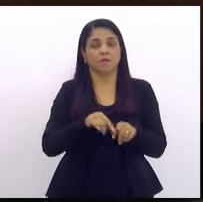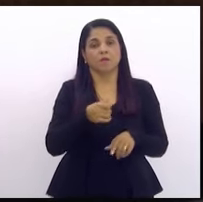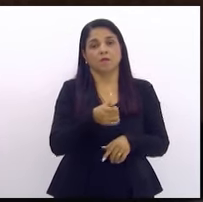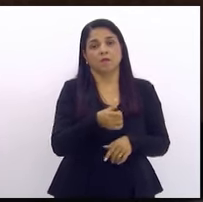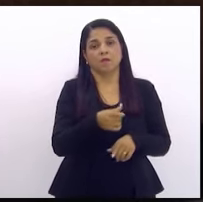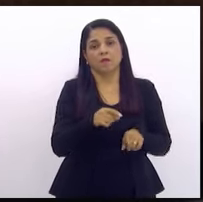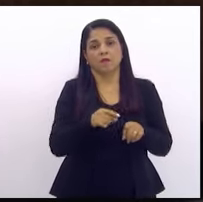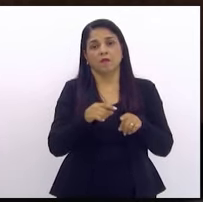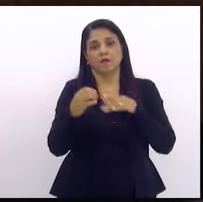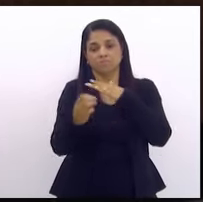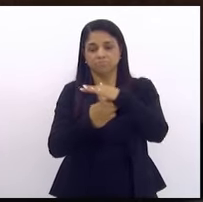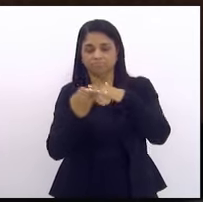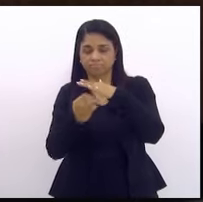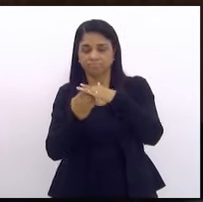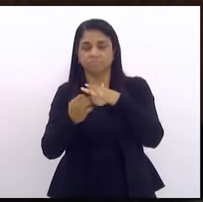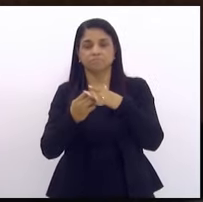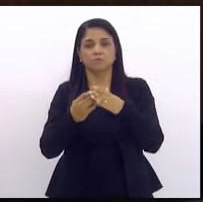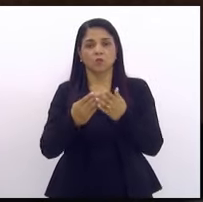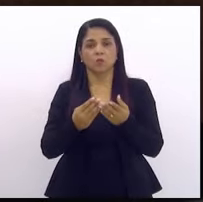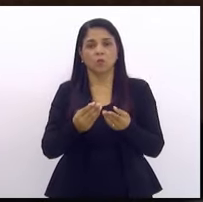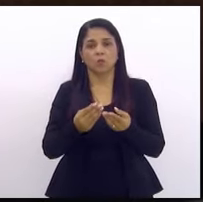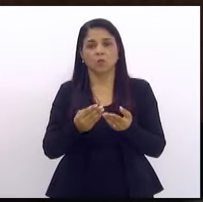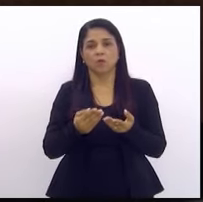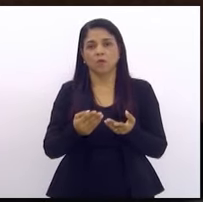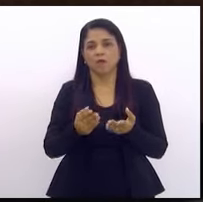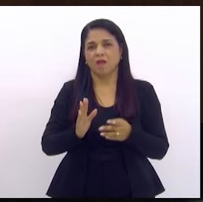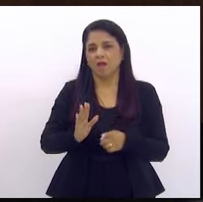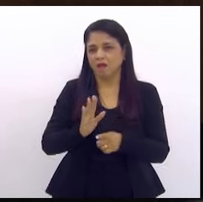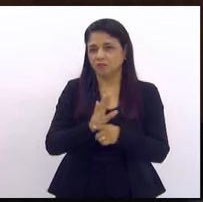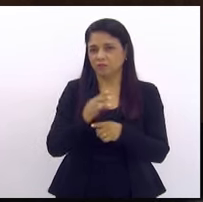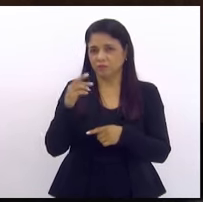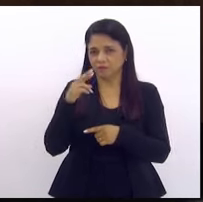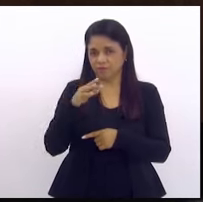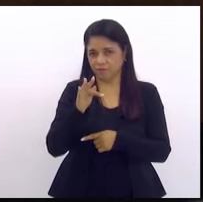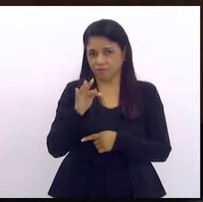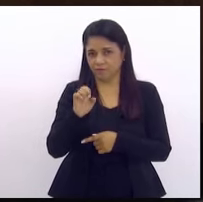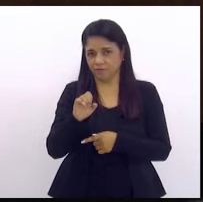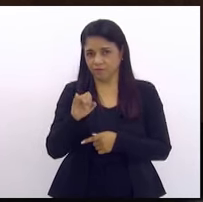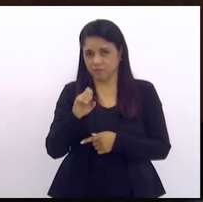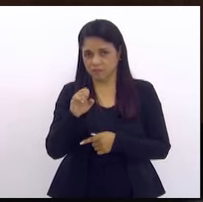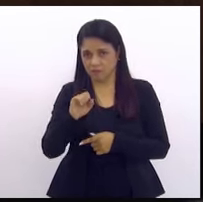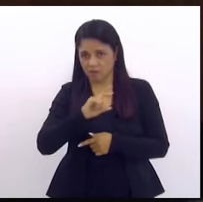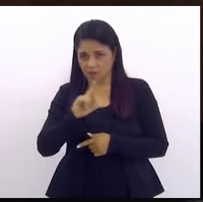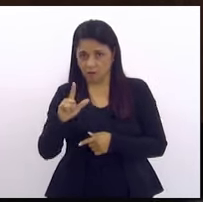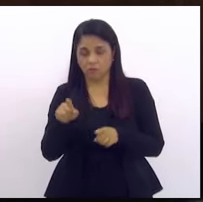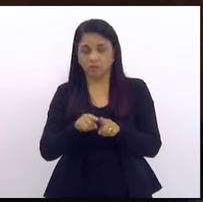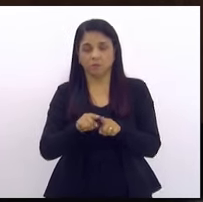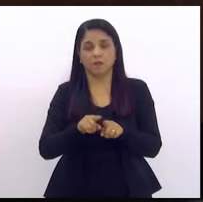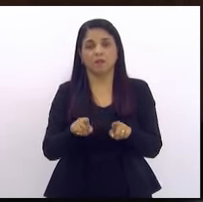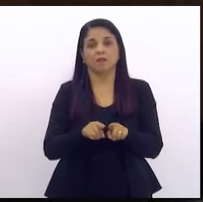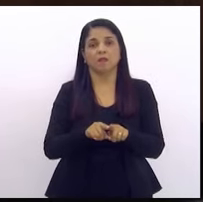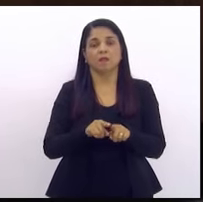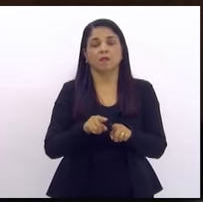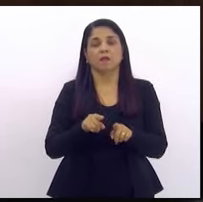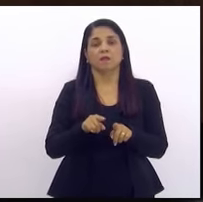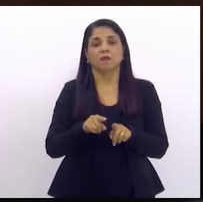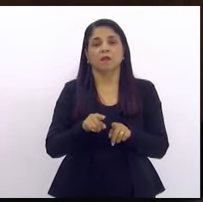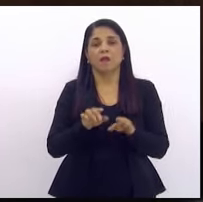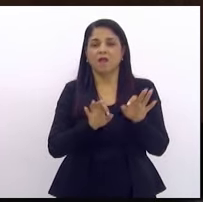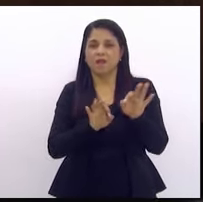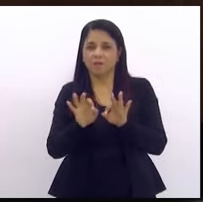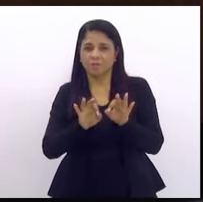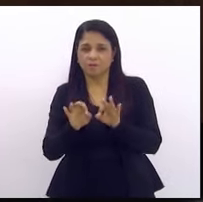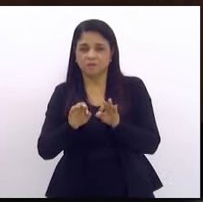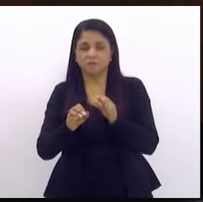as empresas com benefício fiscal, PL 5143, de 21, que trata da elaboração